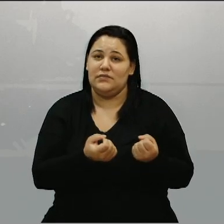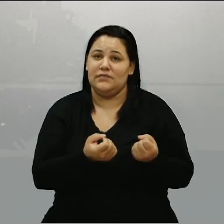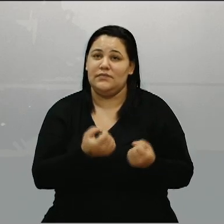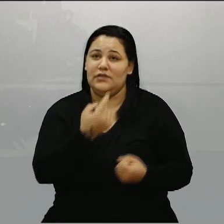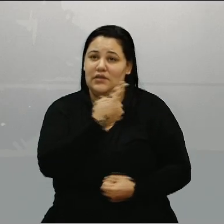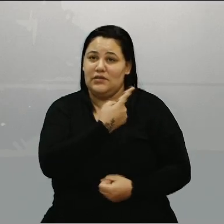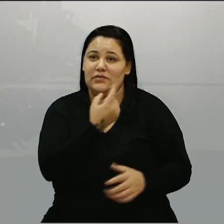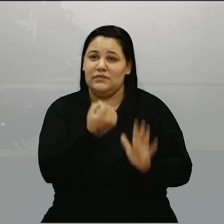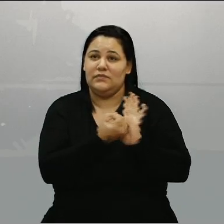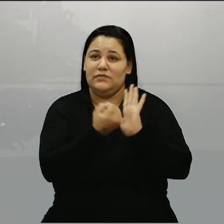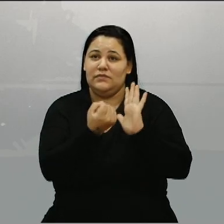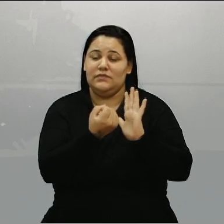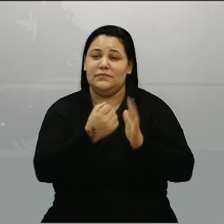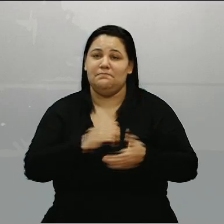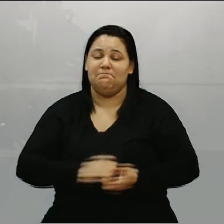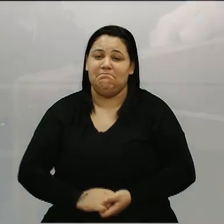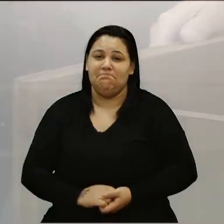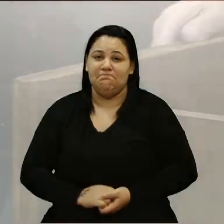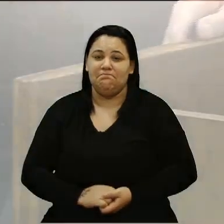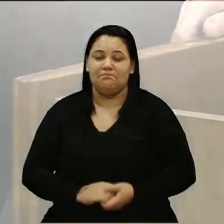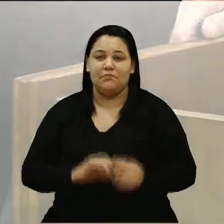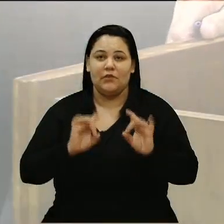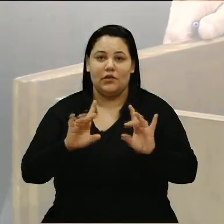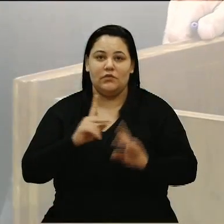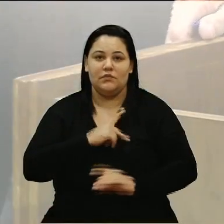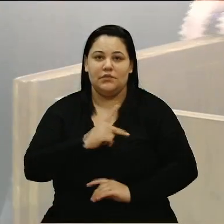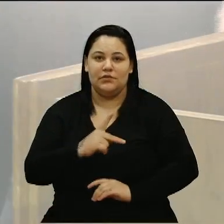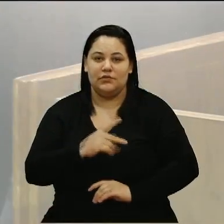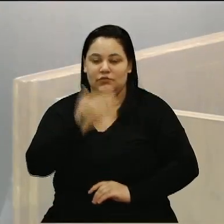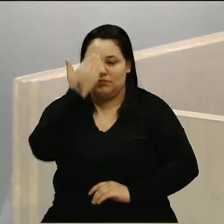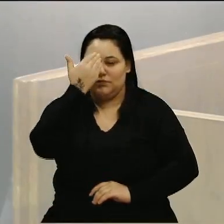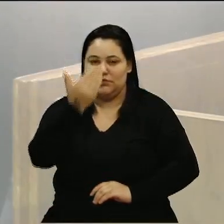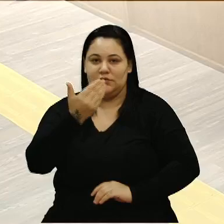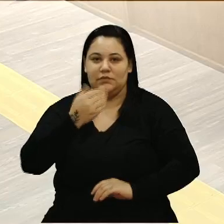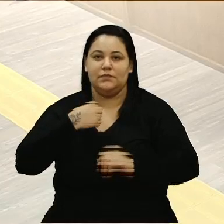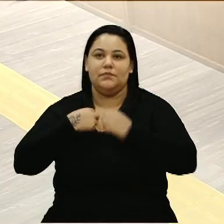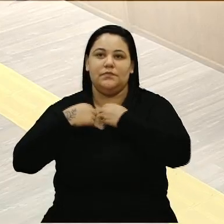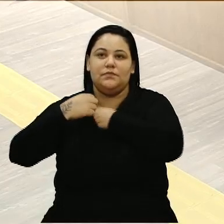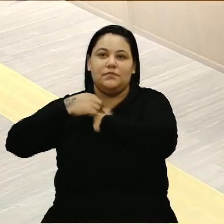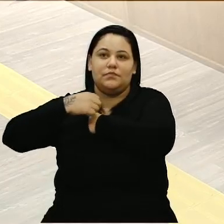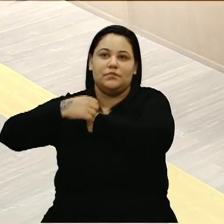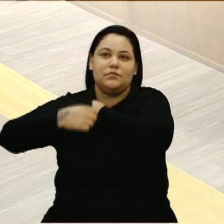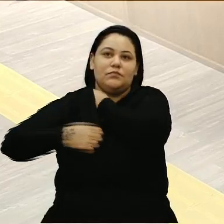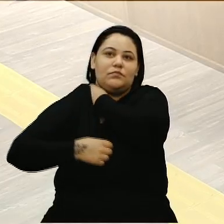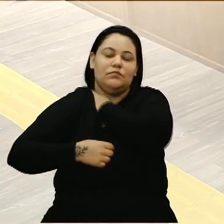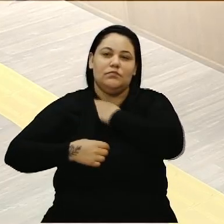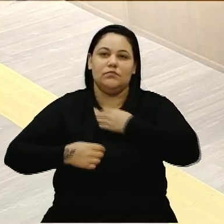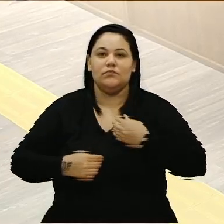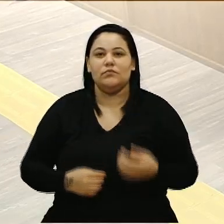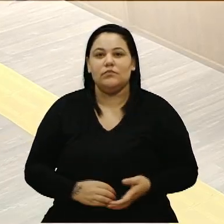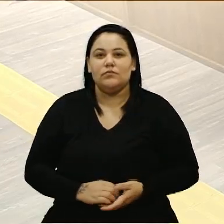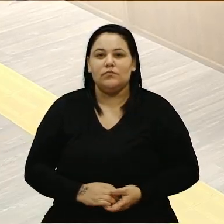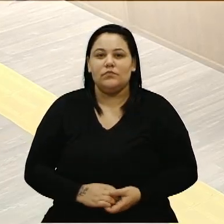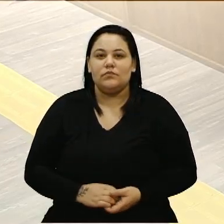símbolo do deficiente. Era isso, senhor presidente. Obrigado. Obrigado, vereador.